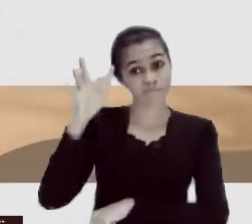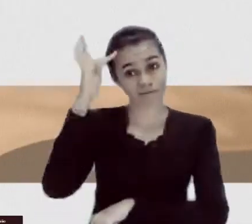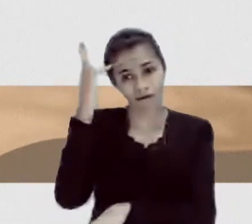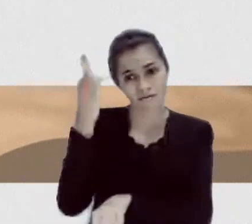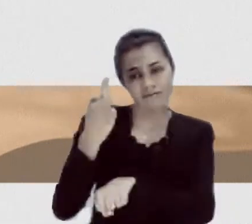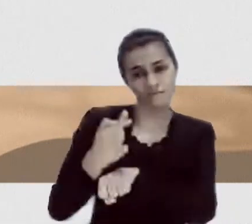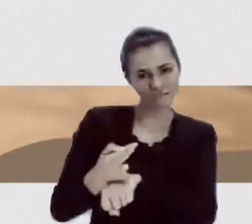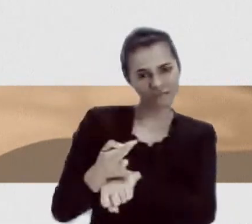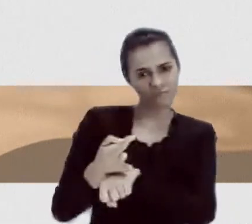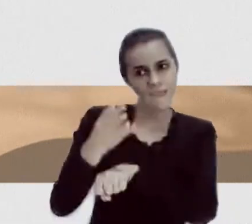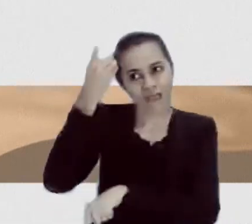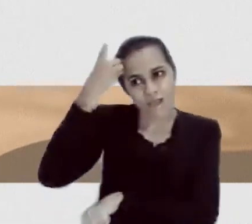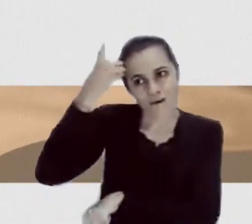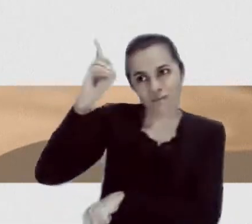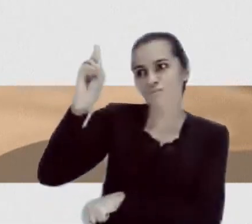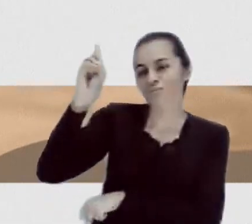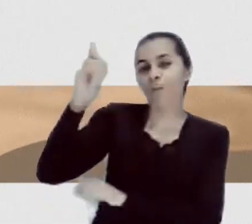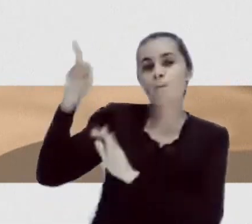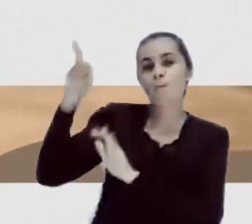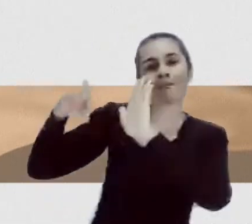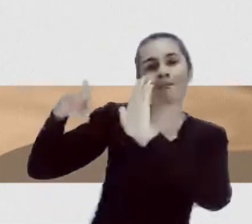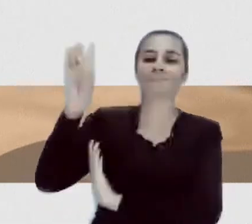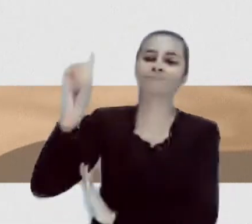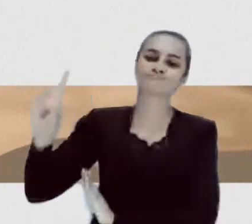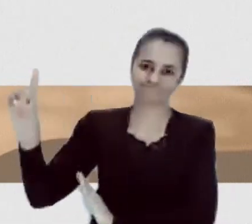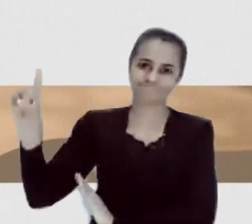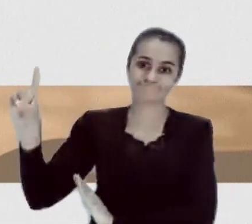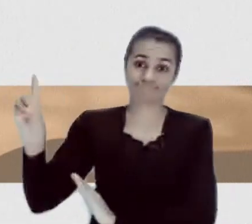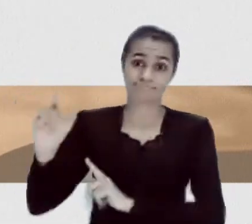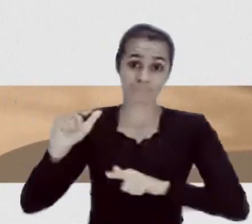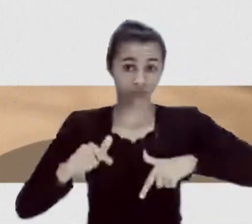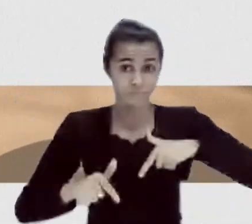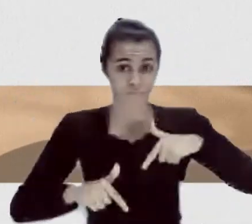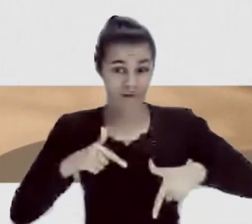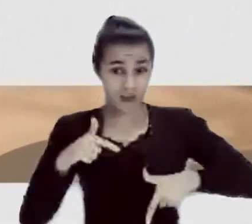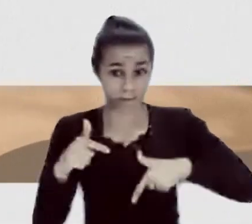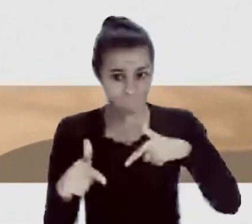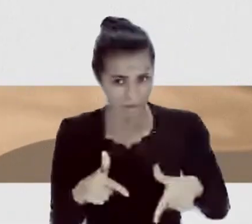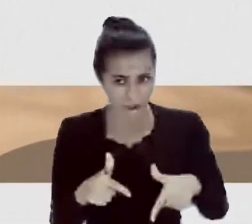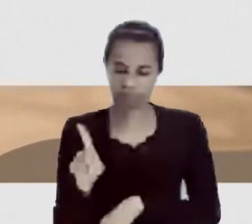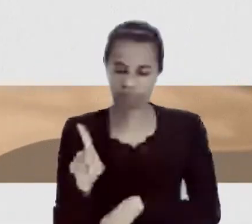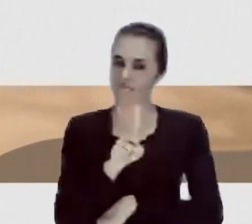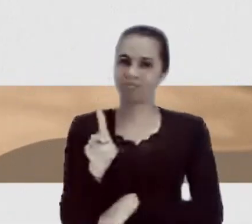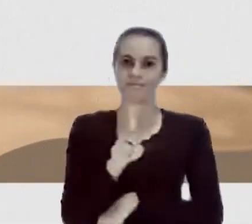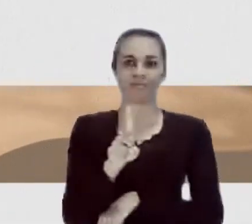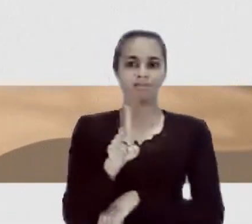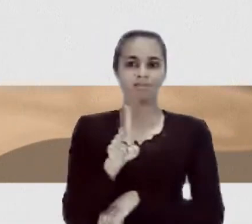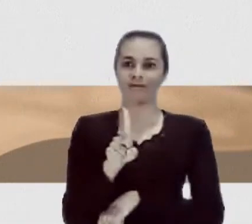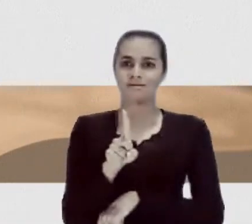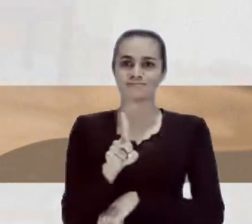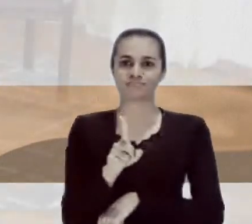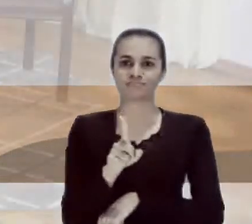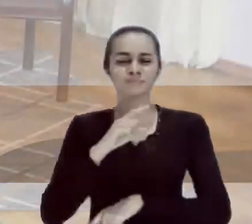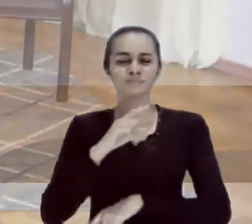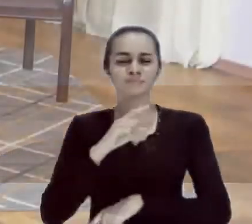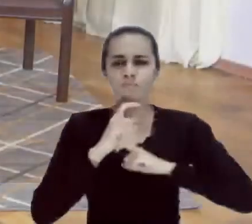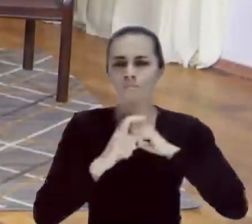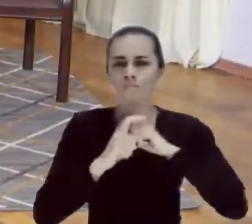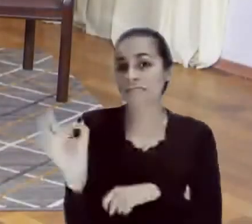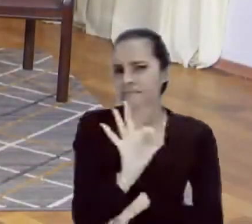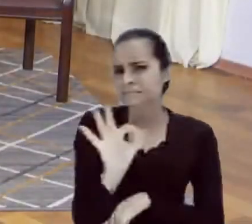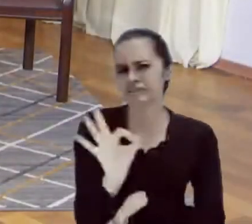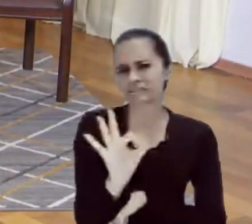é dom de Deus, não por obras, para que ninguém se glorie. O texto é muito